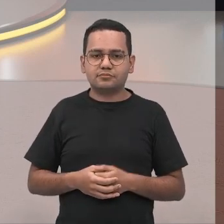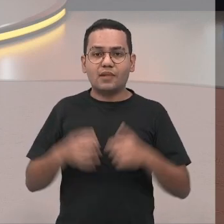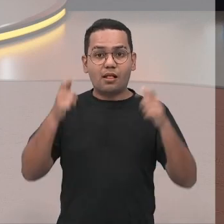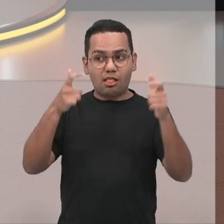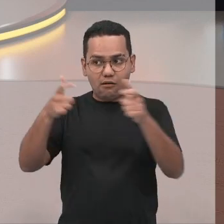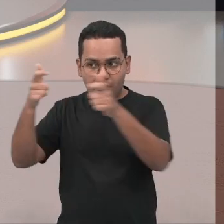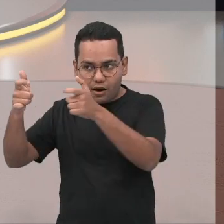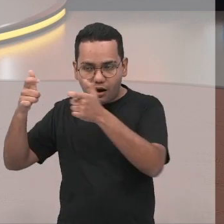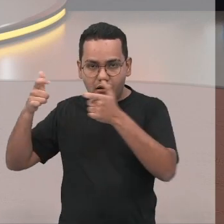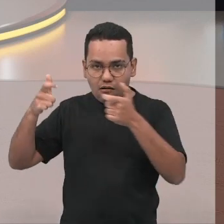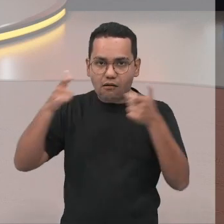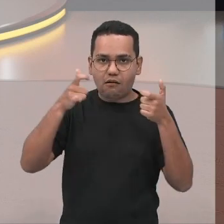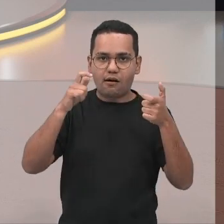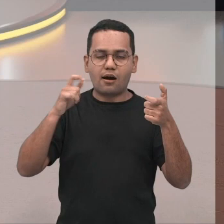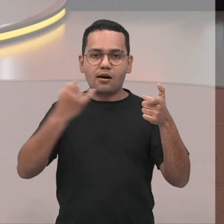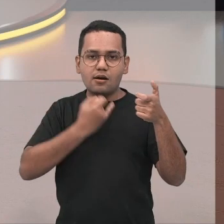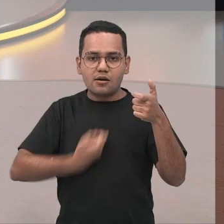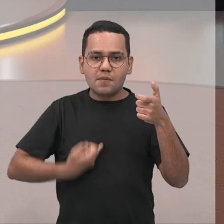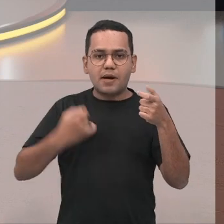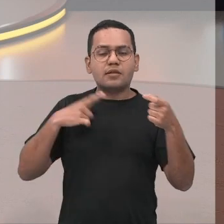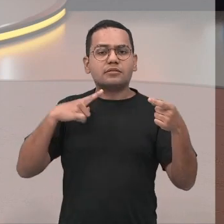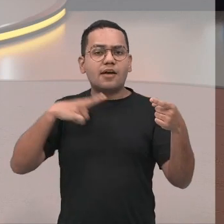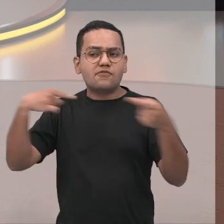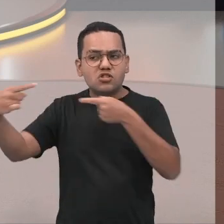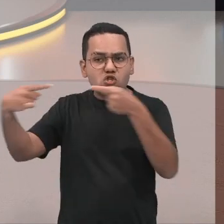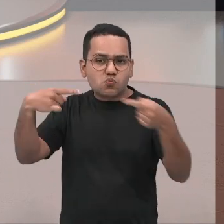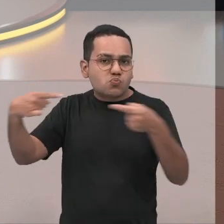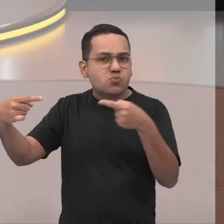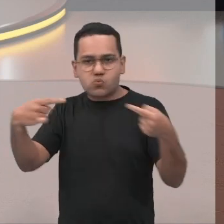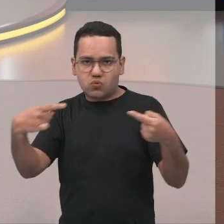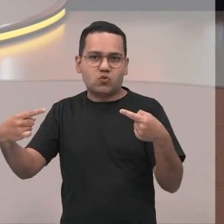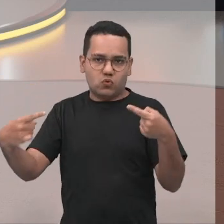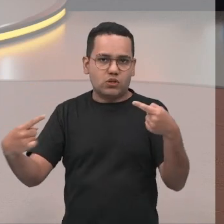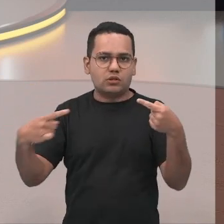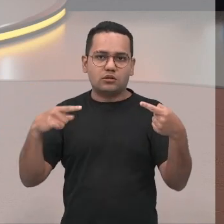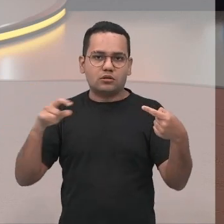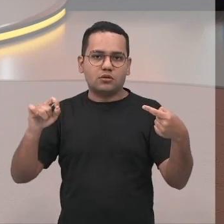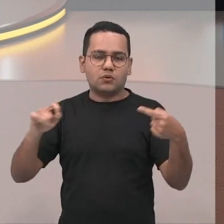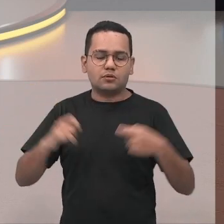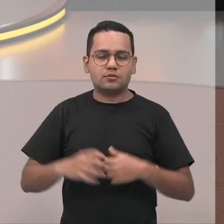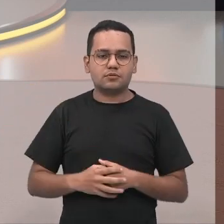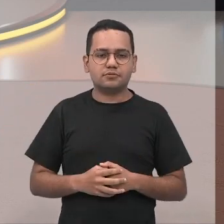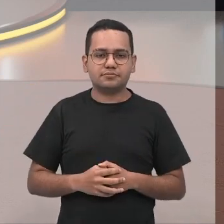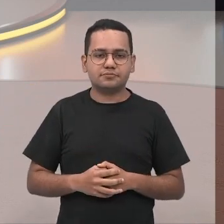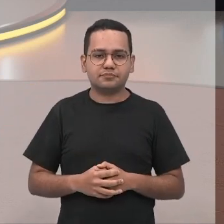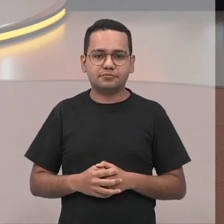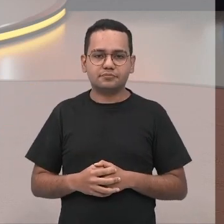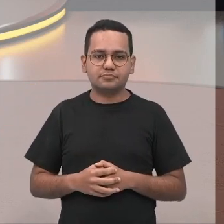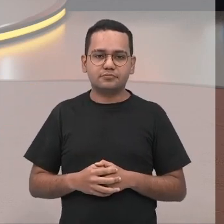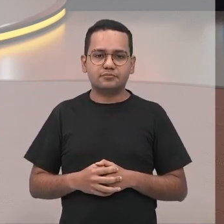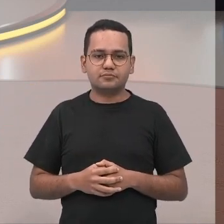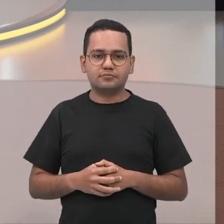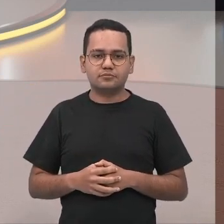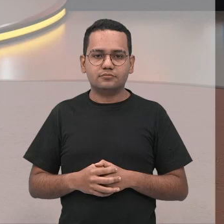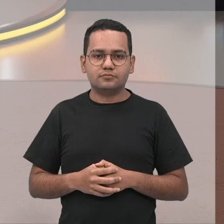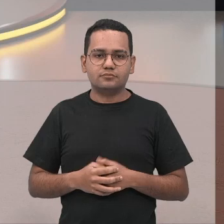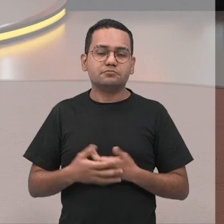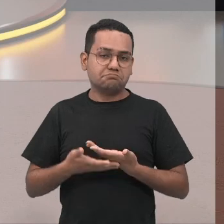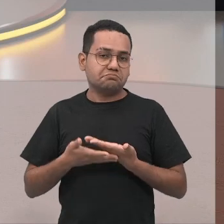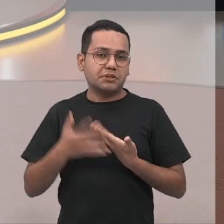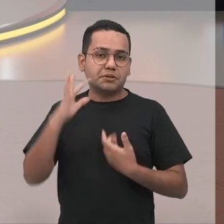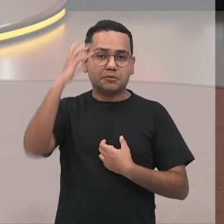disputas imperialistas, as rivalidades que surgiram entre as potências a partir ali do imperialismo